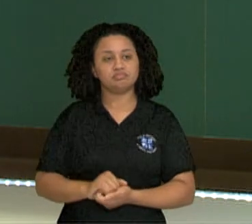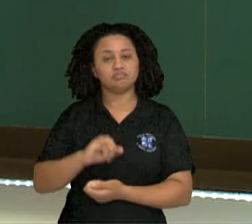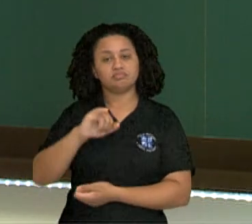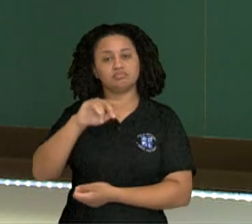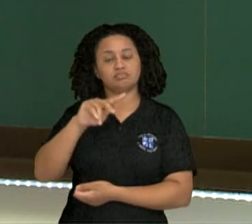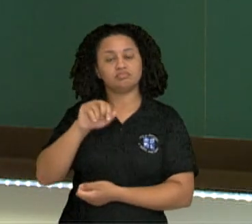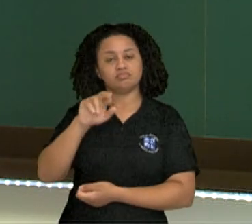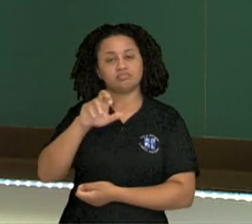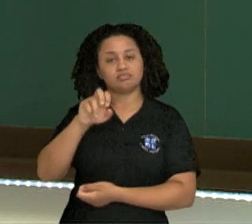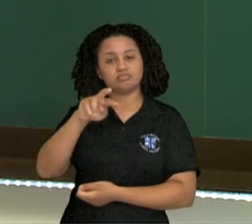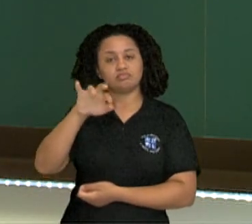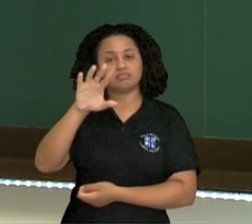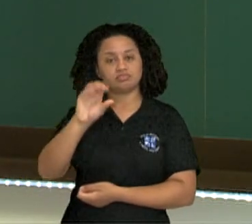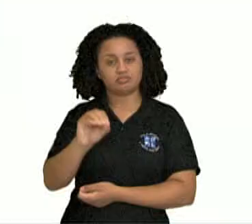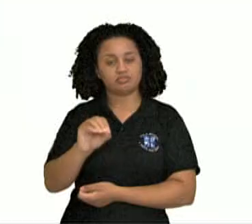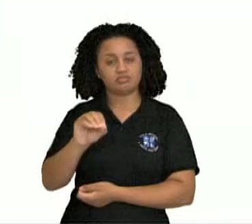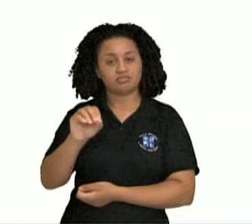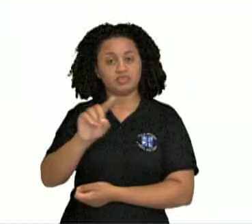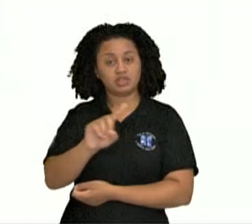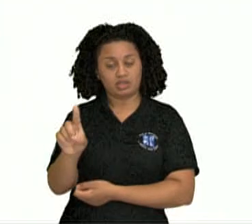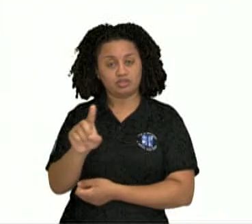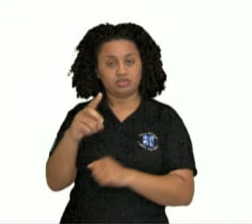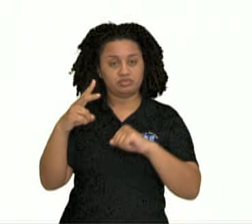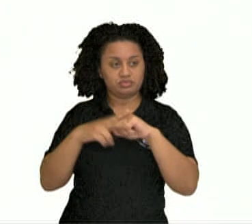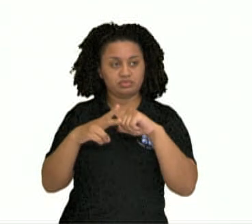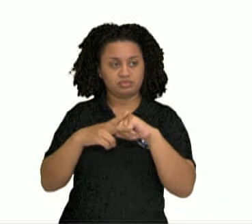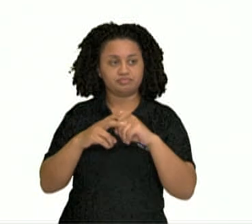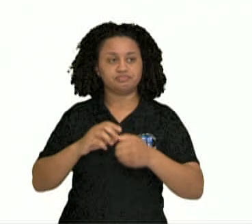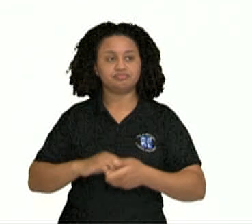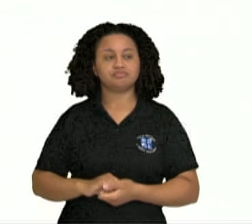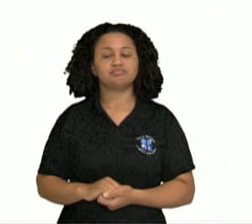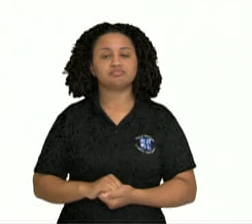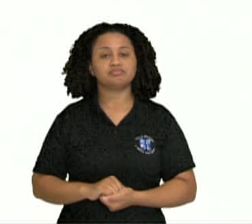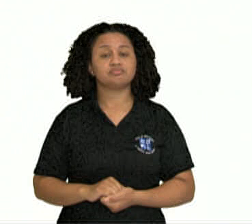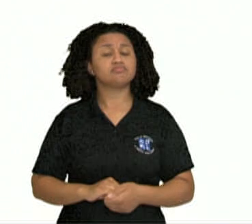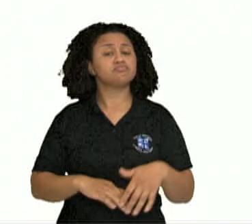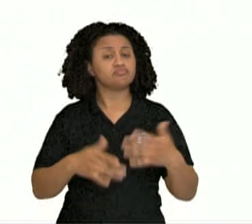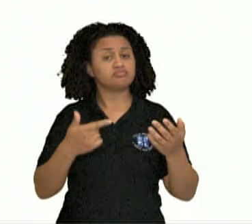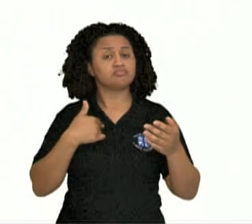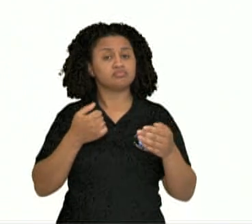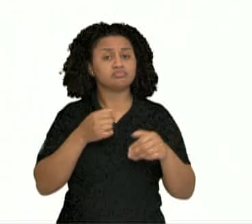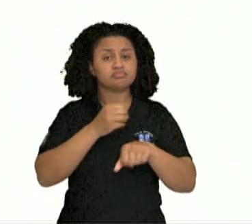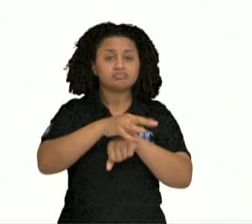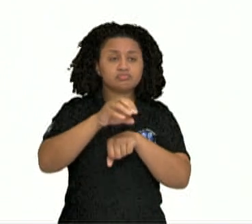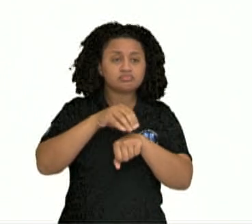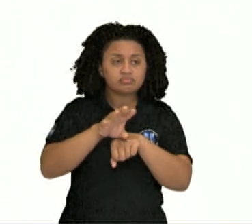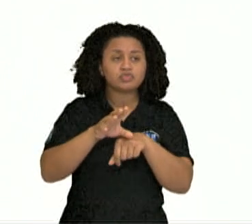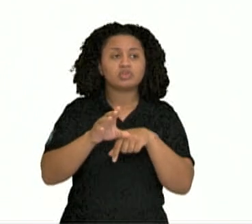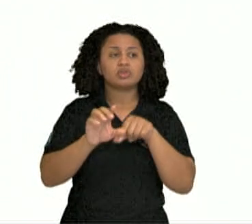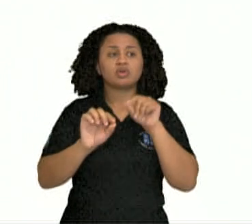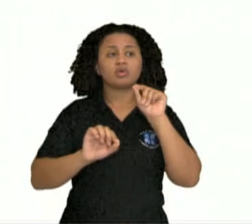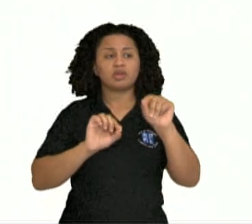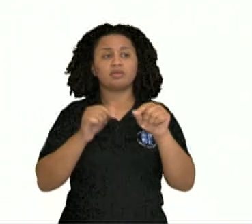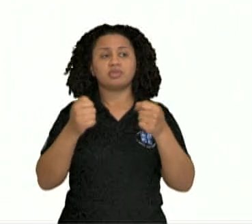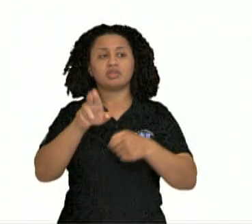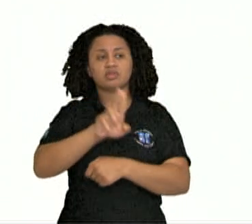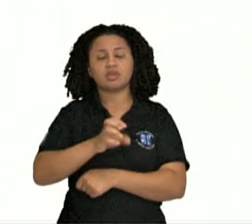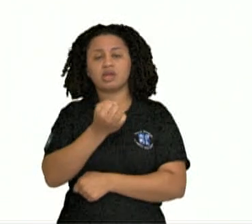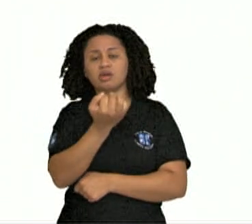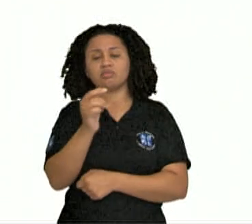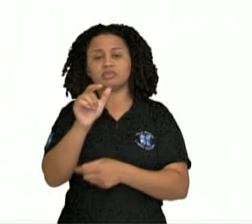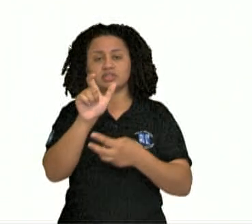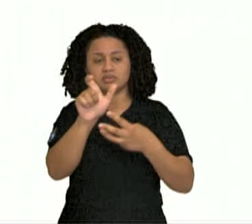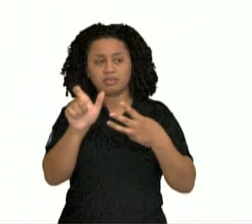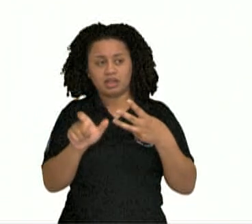negativo. A ver, para dar instrucciones en el imperativo negativo, hay que usar algunas expresiones